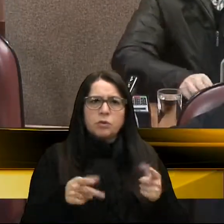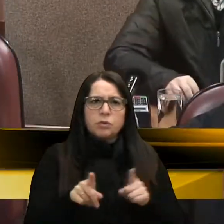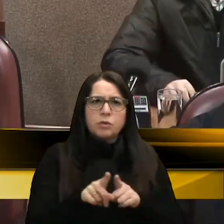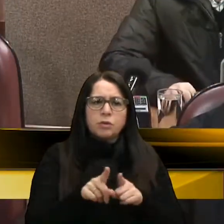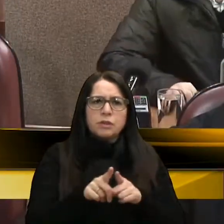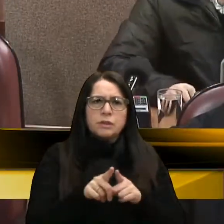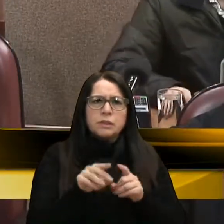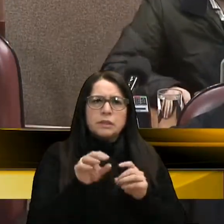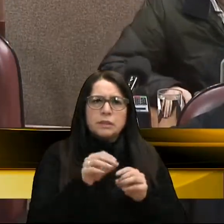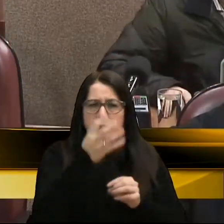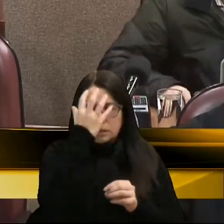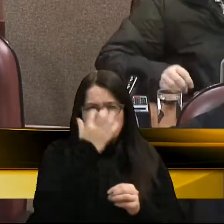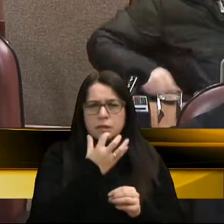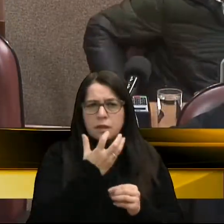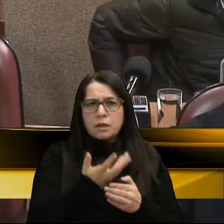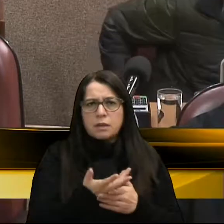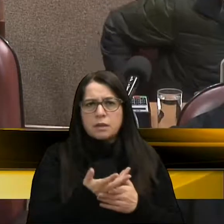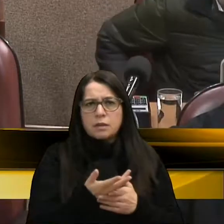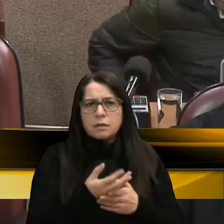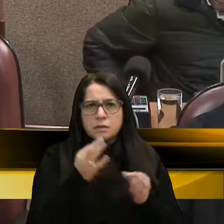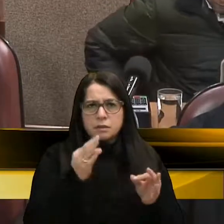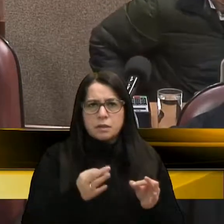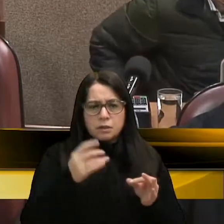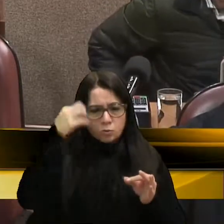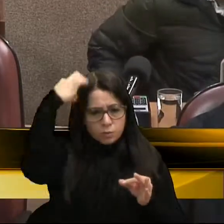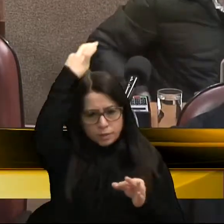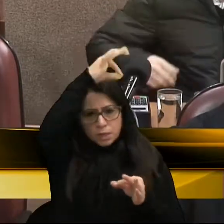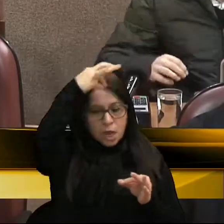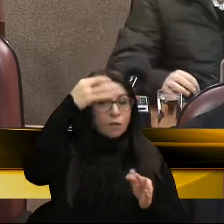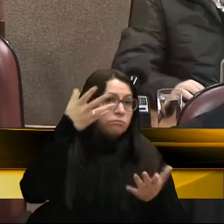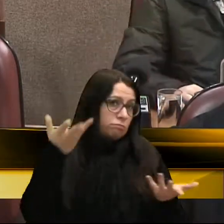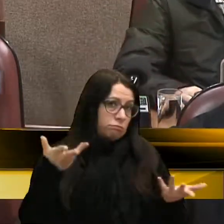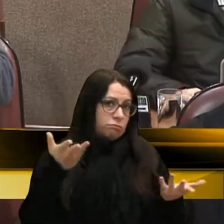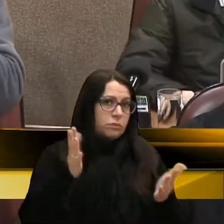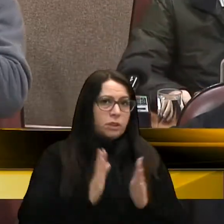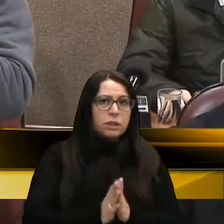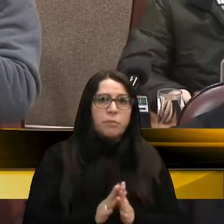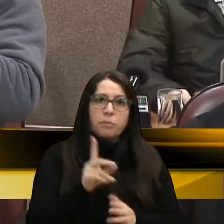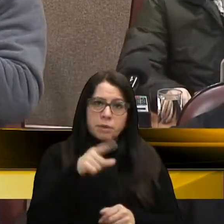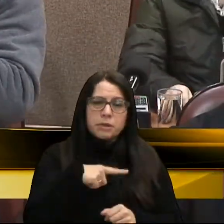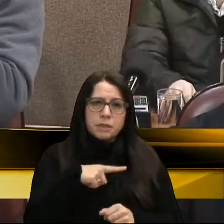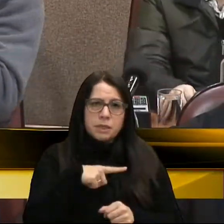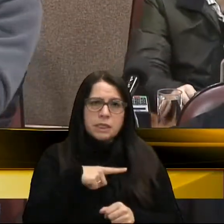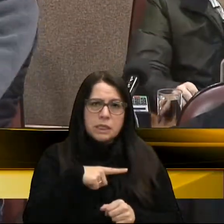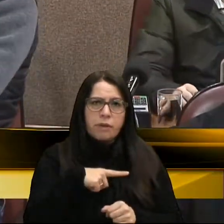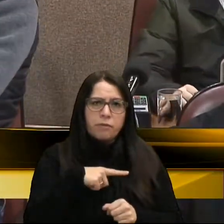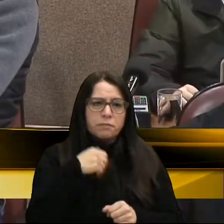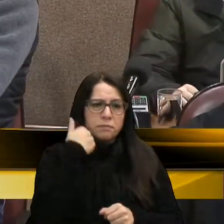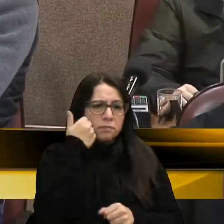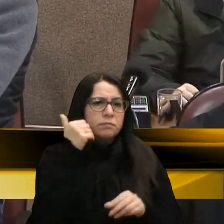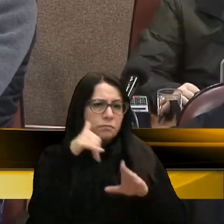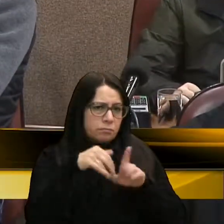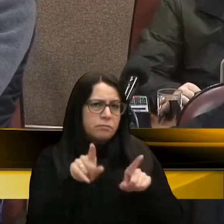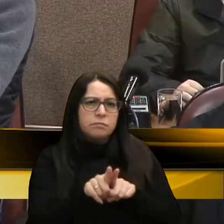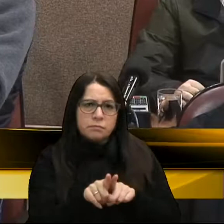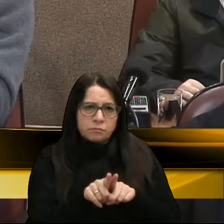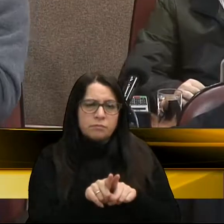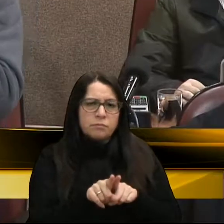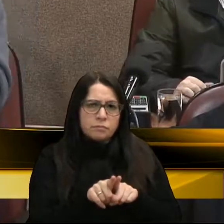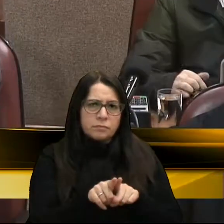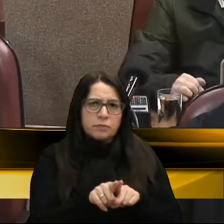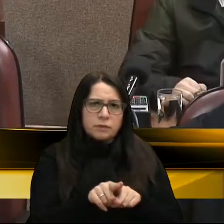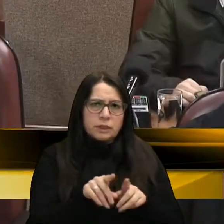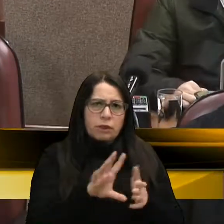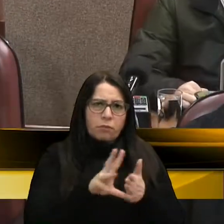uma coisa mais séria, né? Uma coisa santa, enfim, sagrada, mas tem picaretagem e